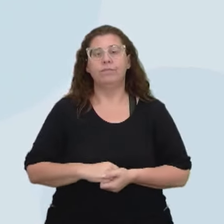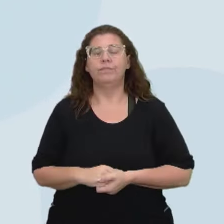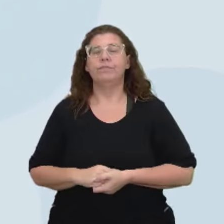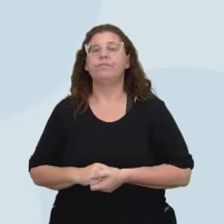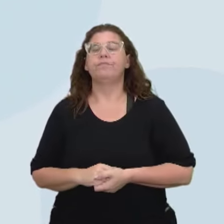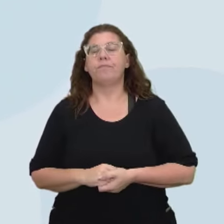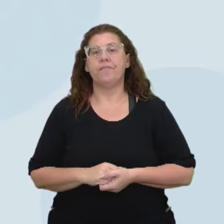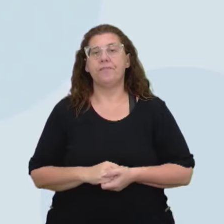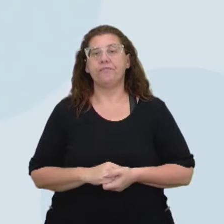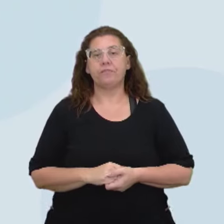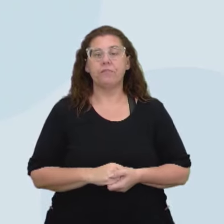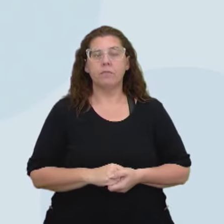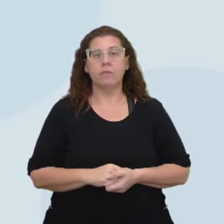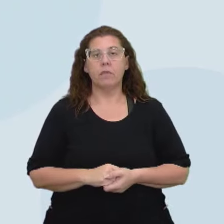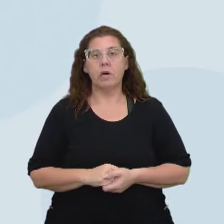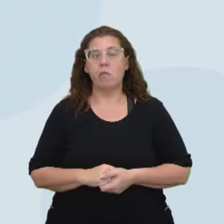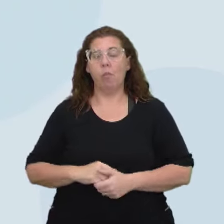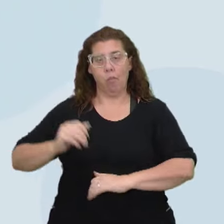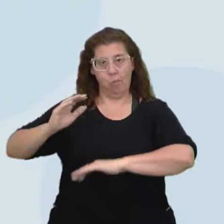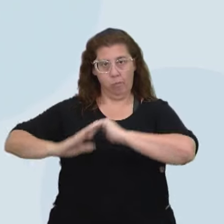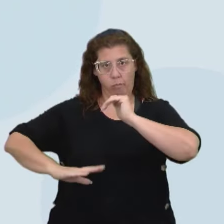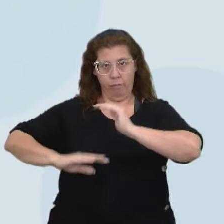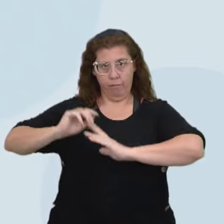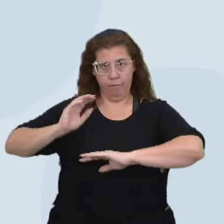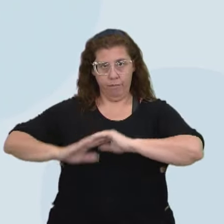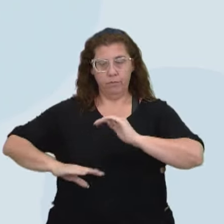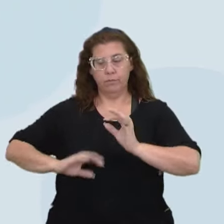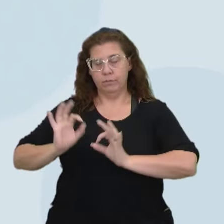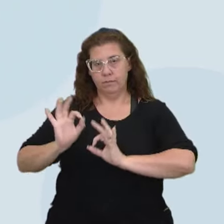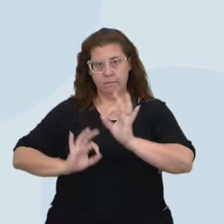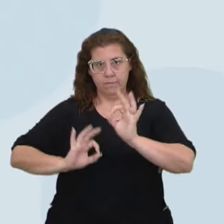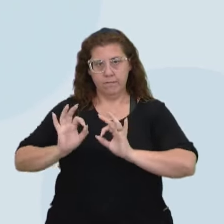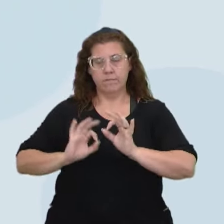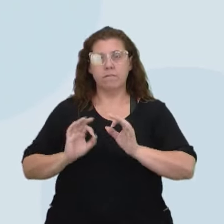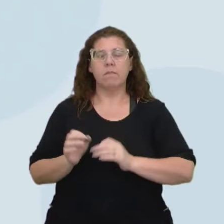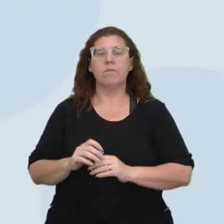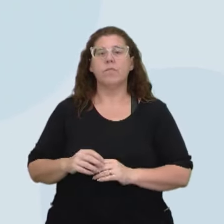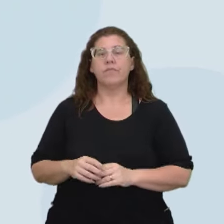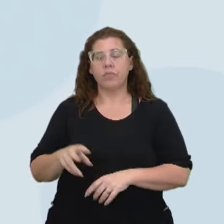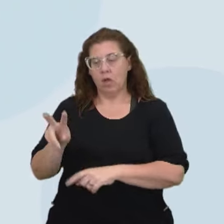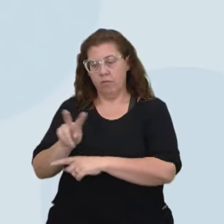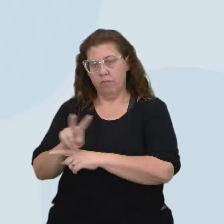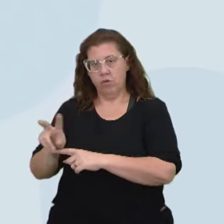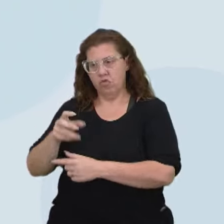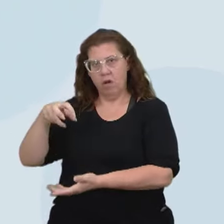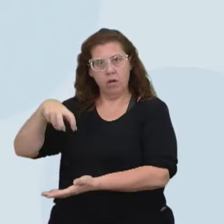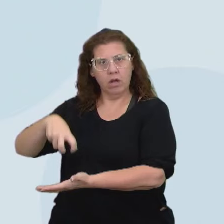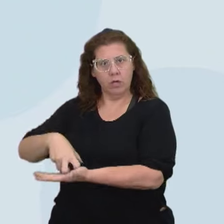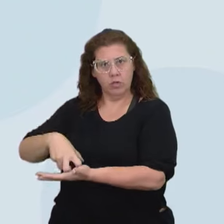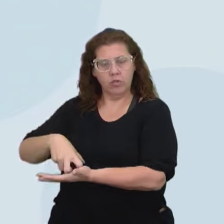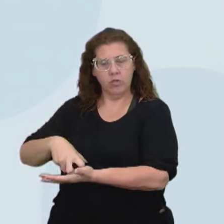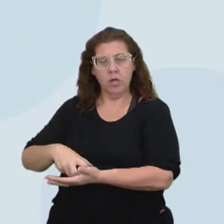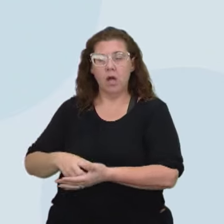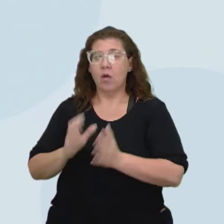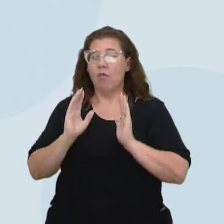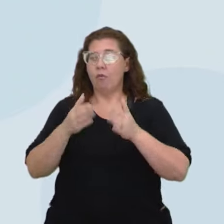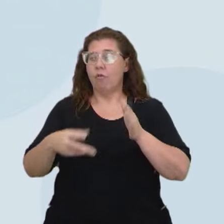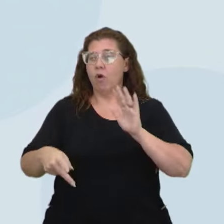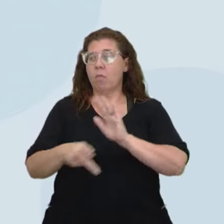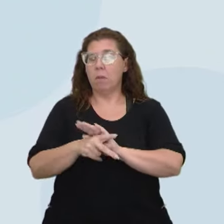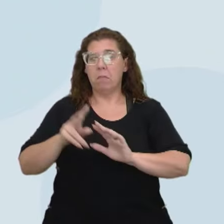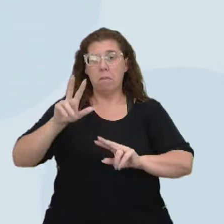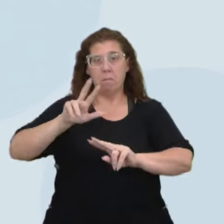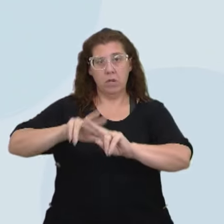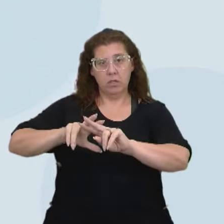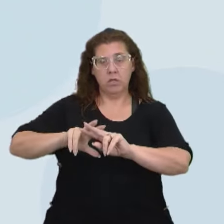Na sua obra Vigiar e Punir, em que ele vai tratar especificamente do nascimento da instituição prisão, lá nos